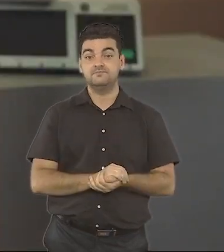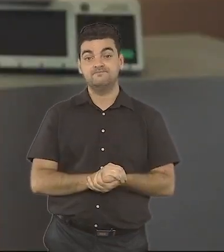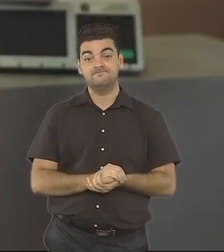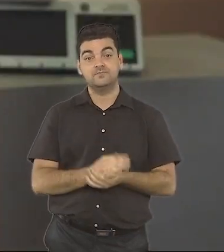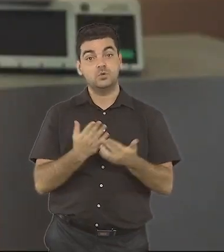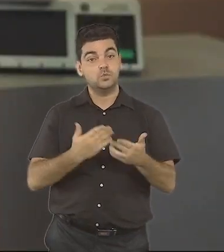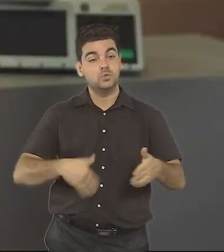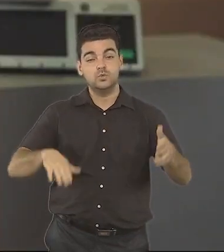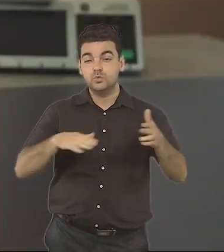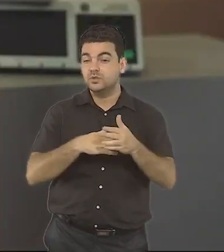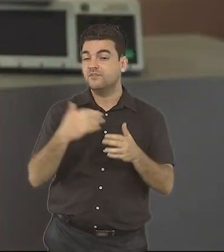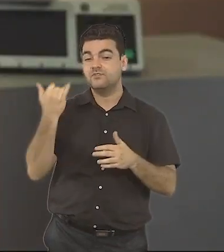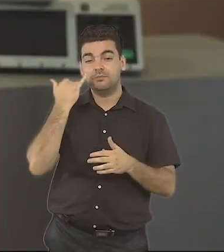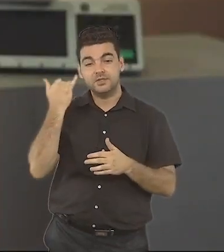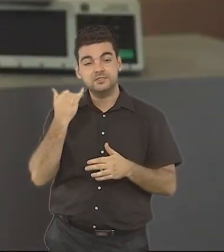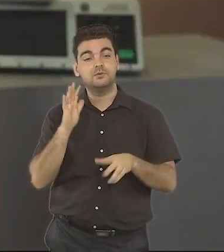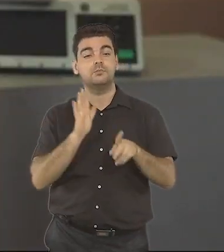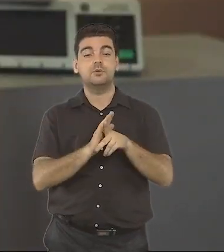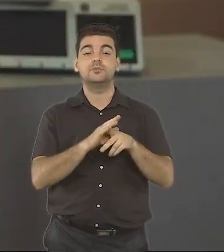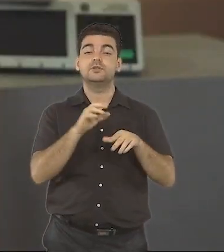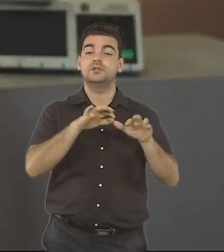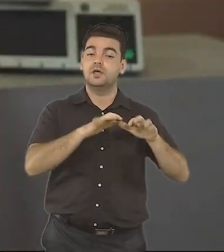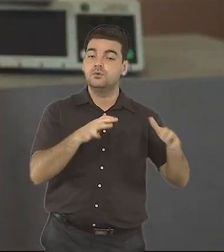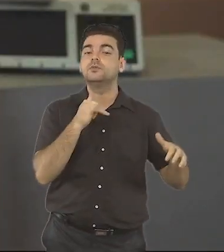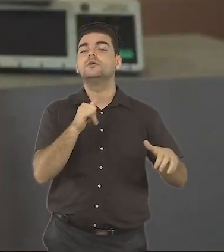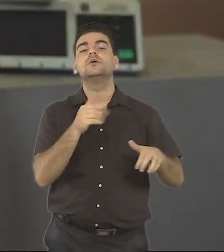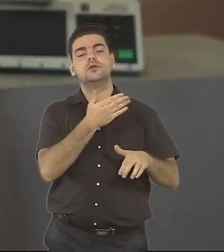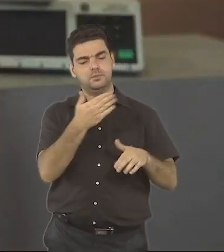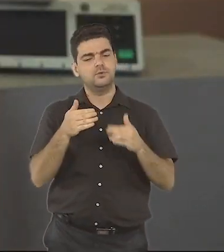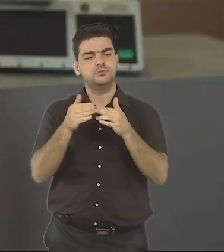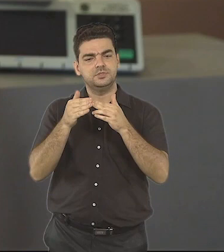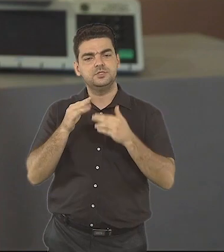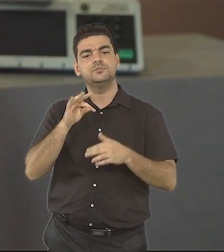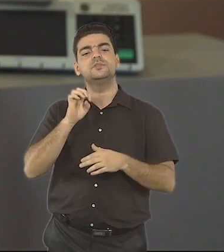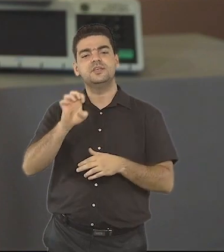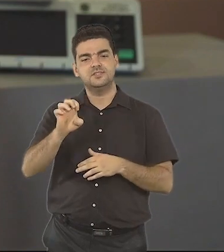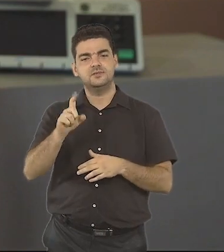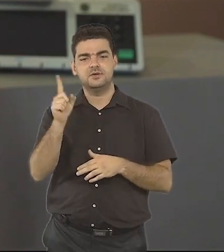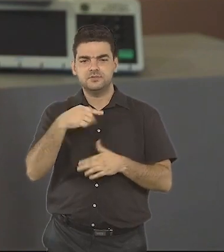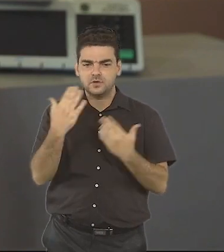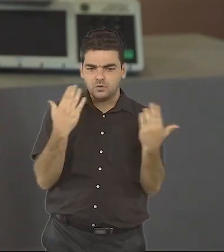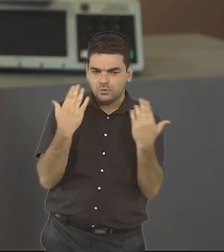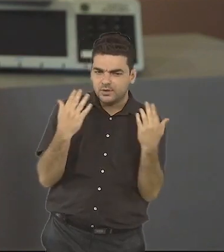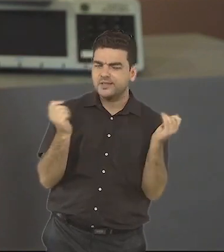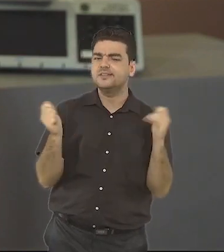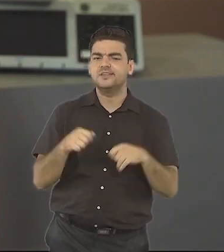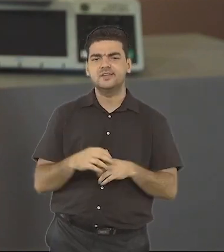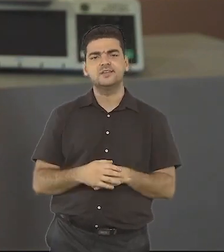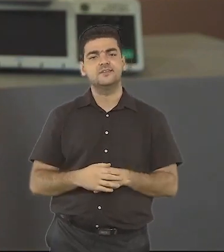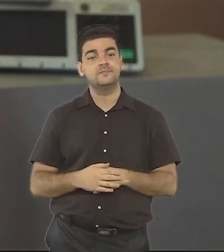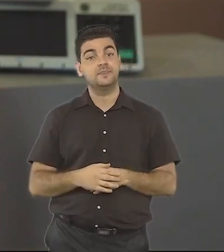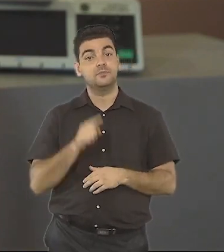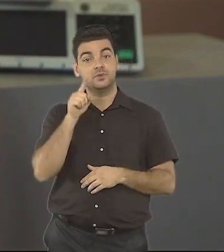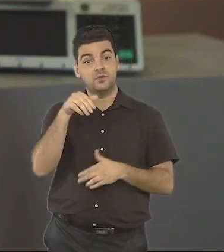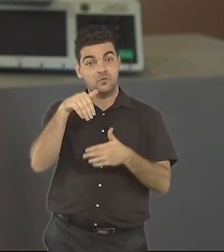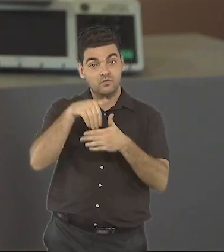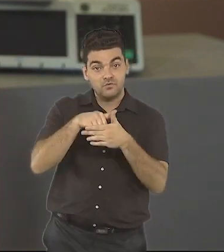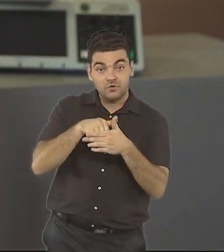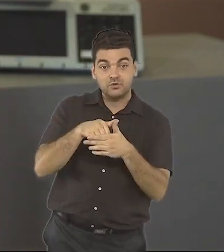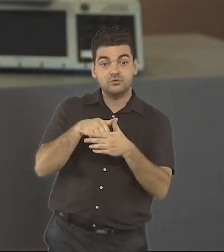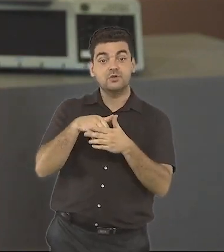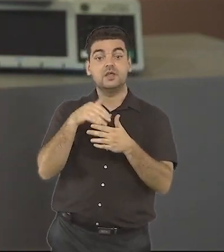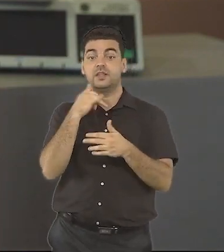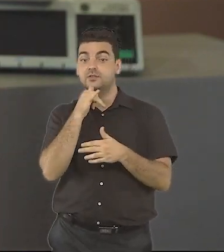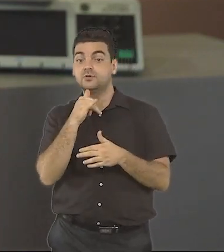Todos os arquivos gerados pela urna podem ser solicitados para a conferência. O voto